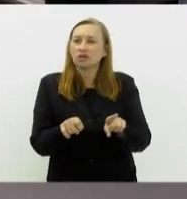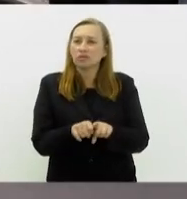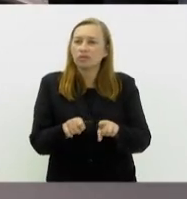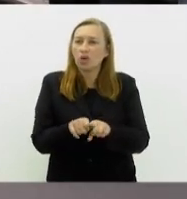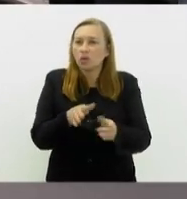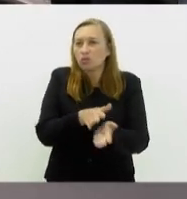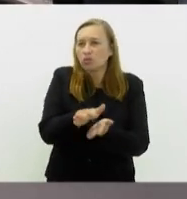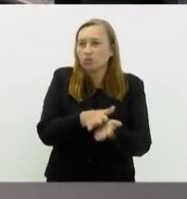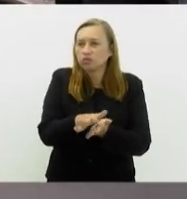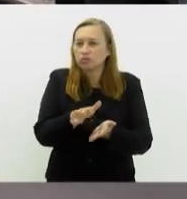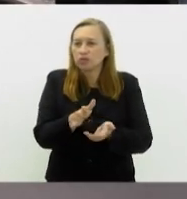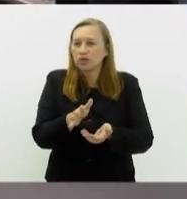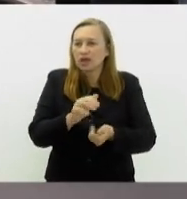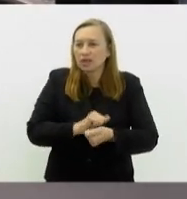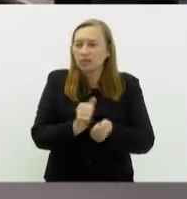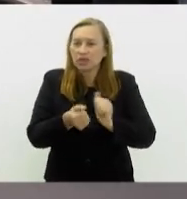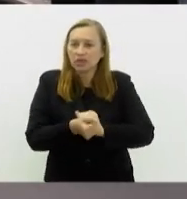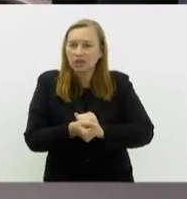impressão